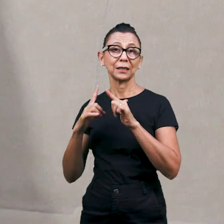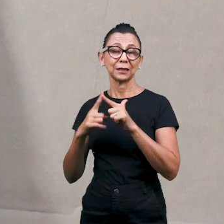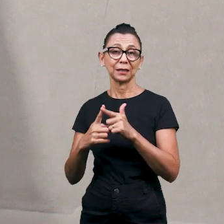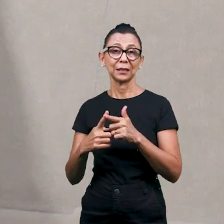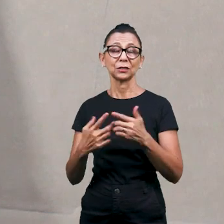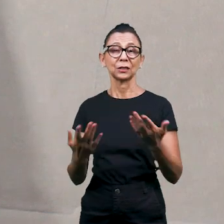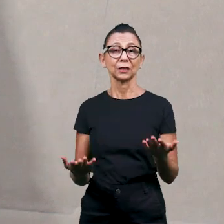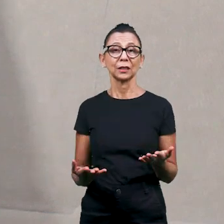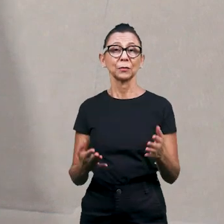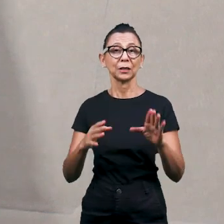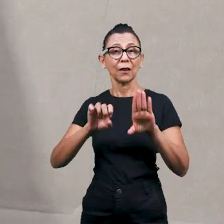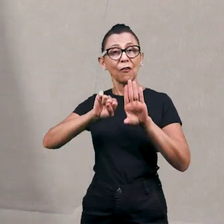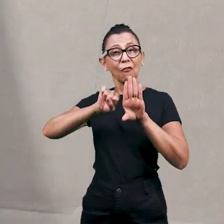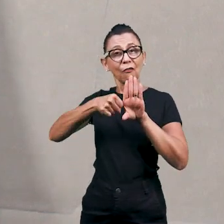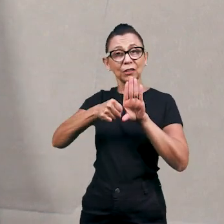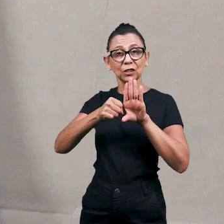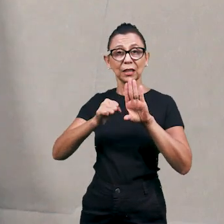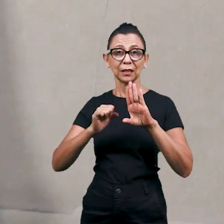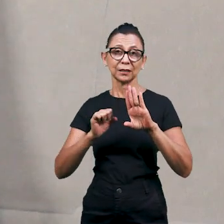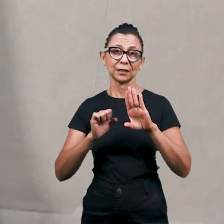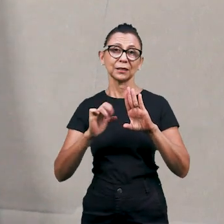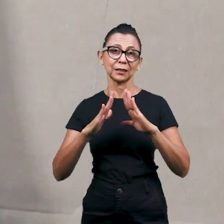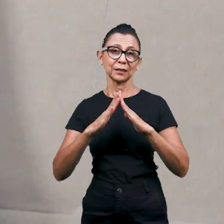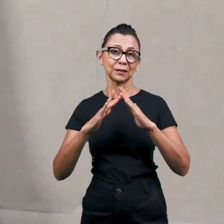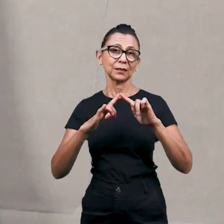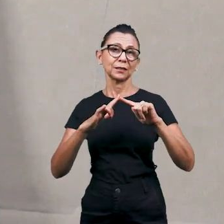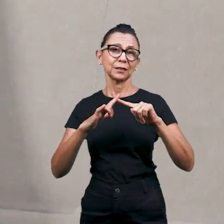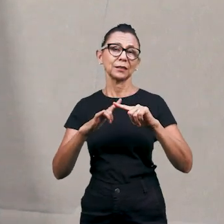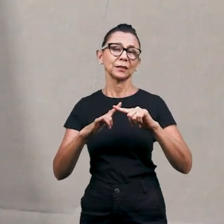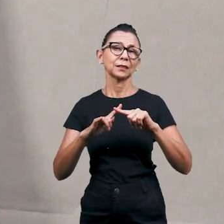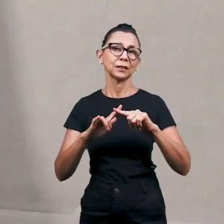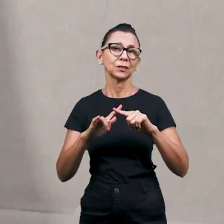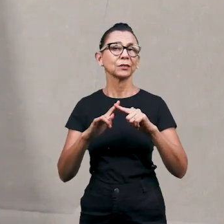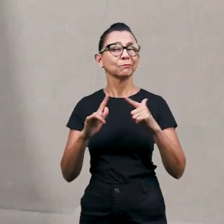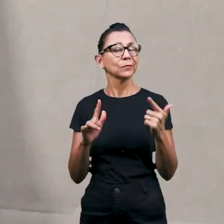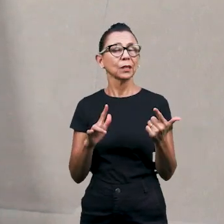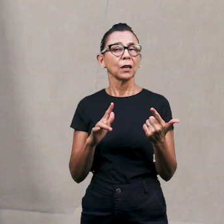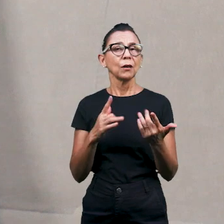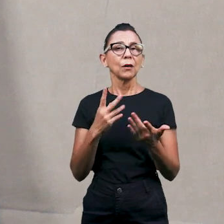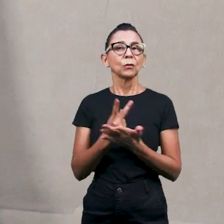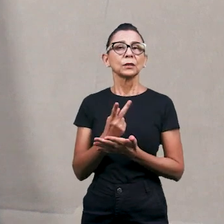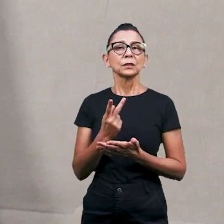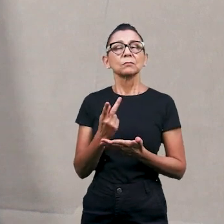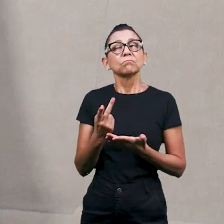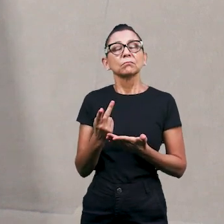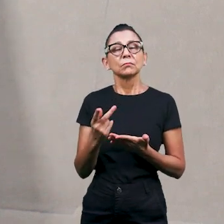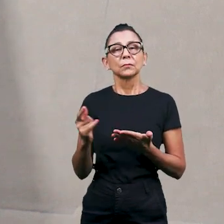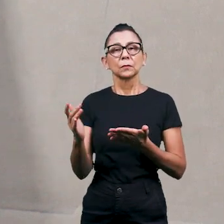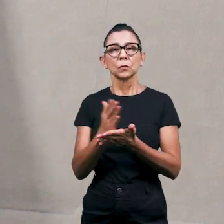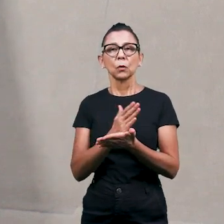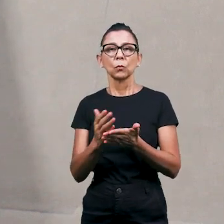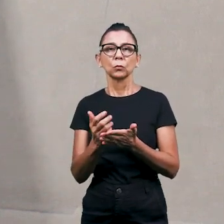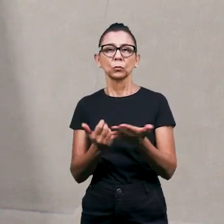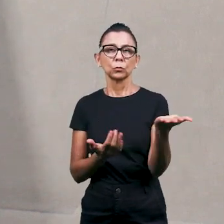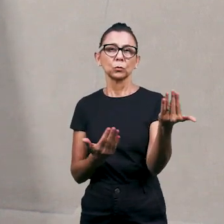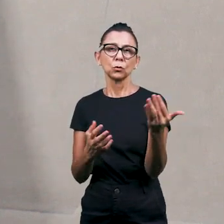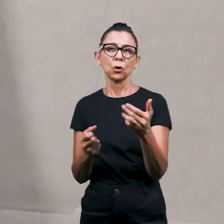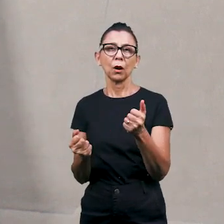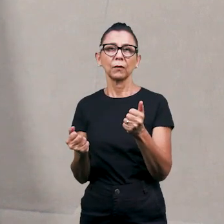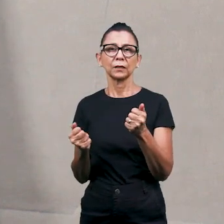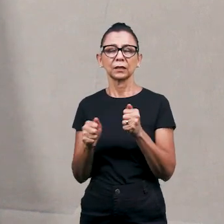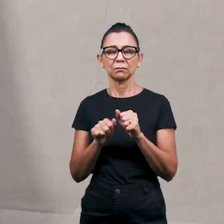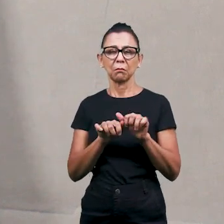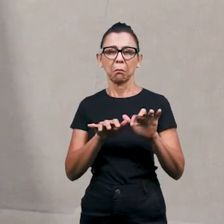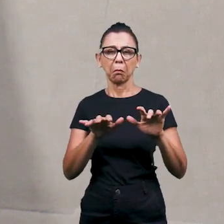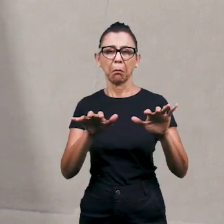igrejas fechadas. Com isso, naturalmente, houve alguns que se dispersaram, até alguns que